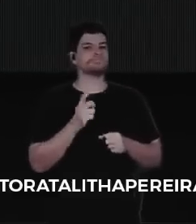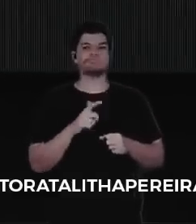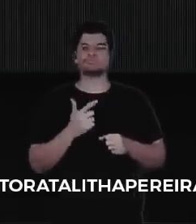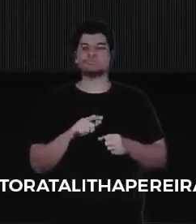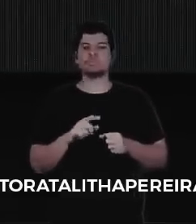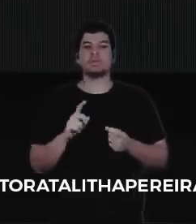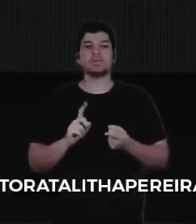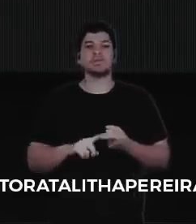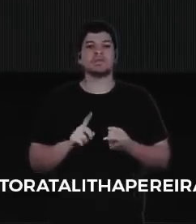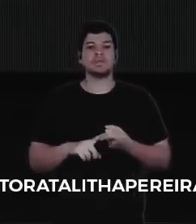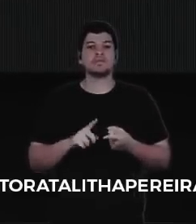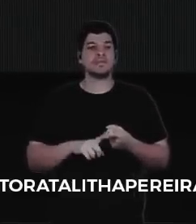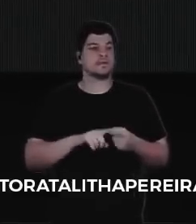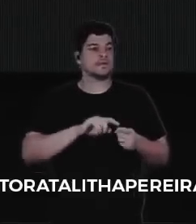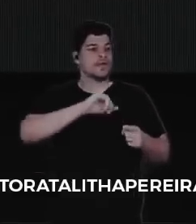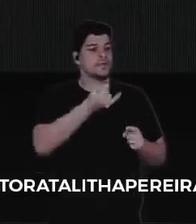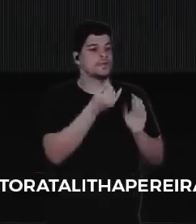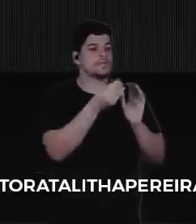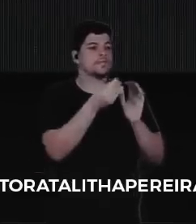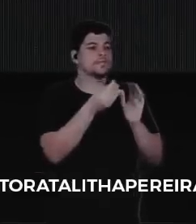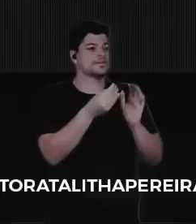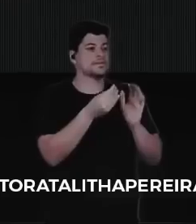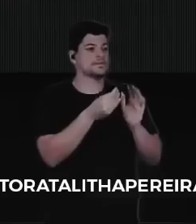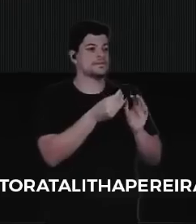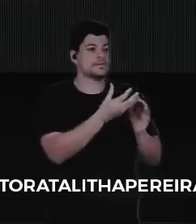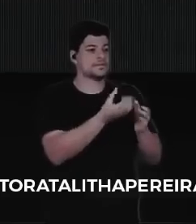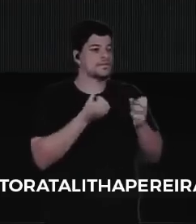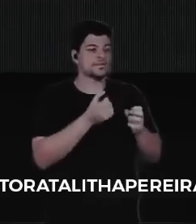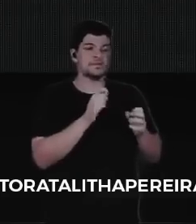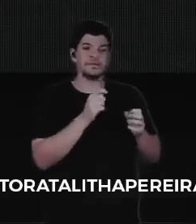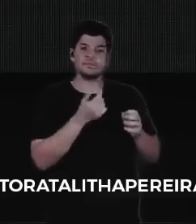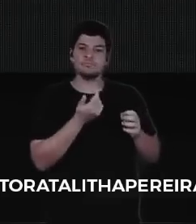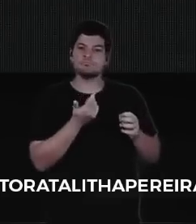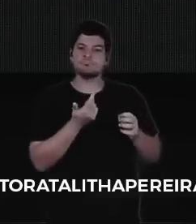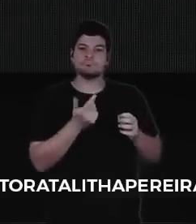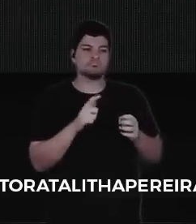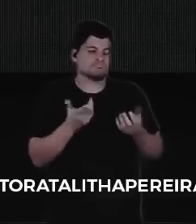Agradeça. A gente está caminhando. Agradeça.